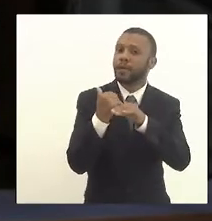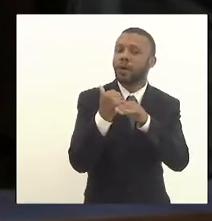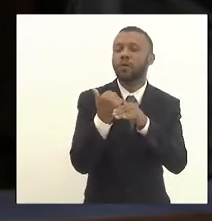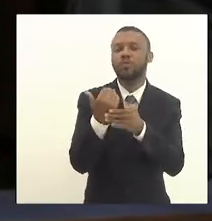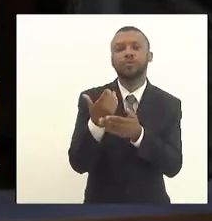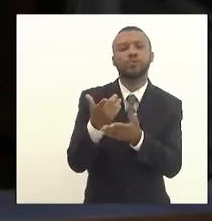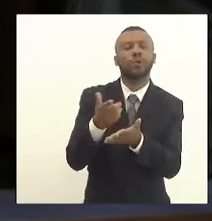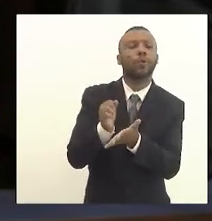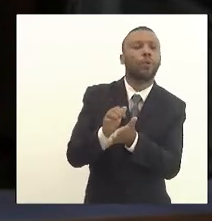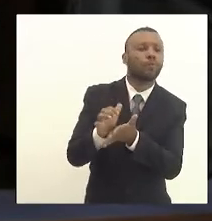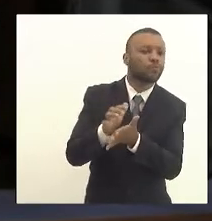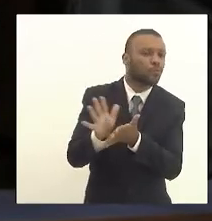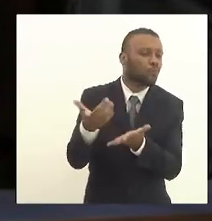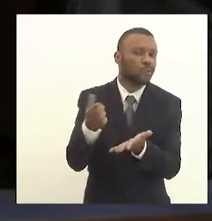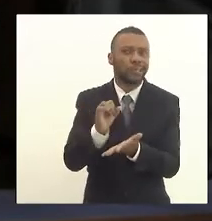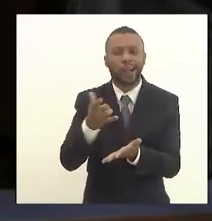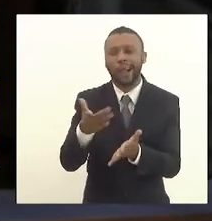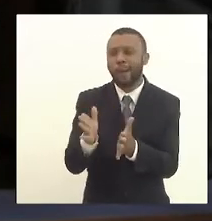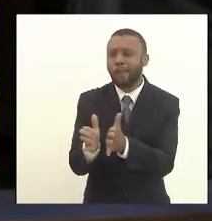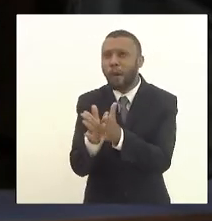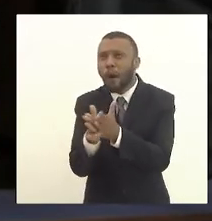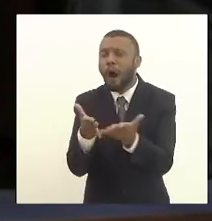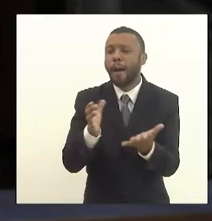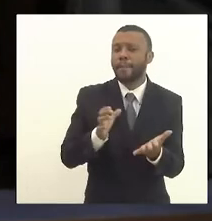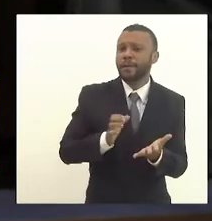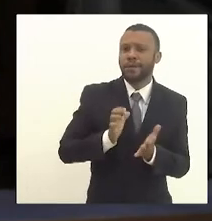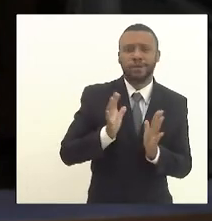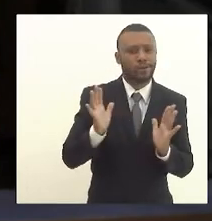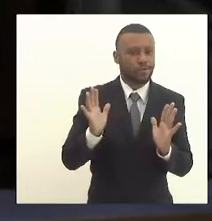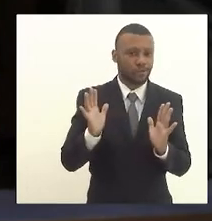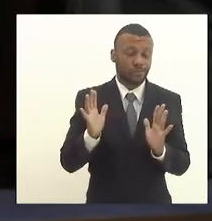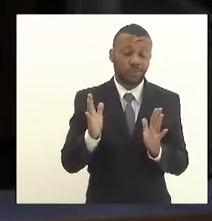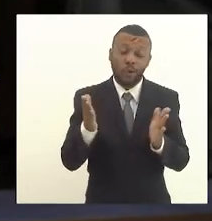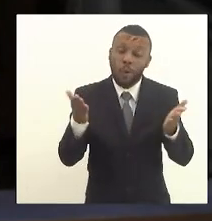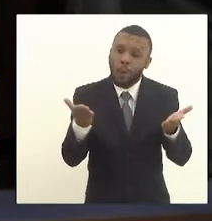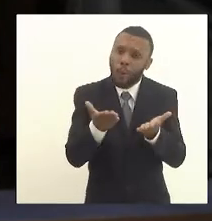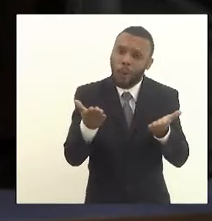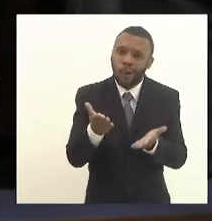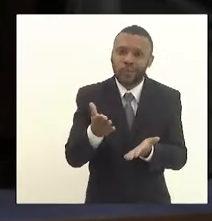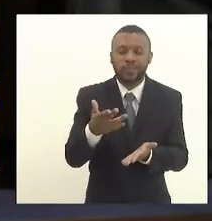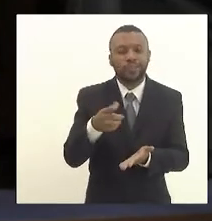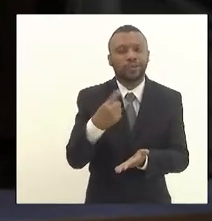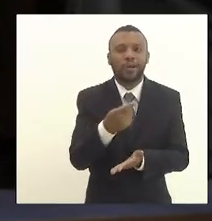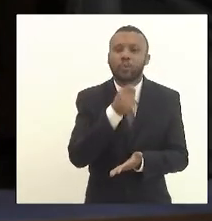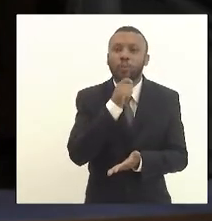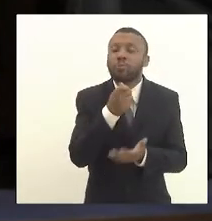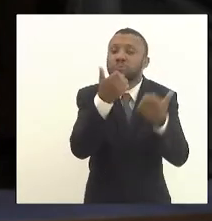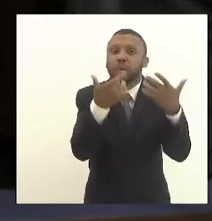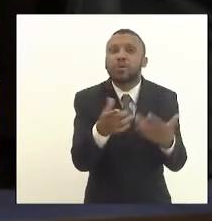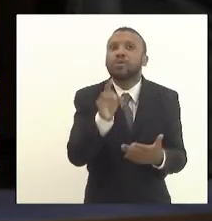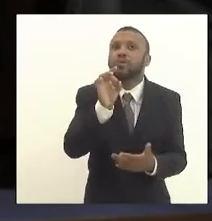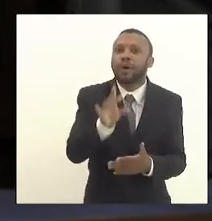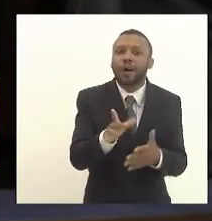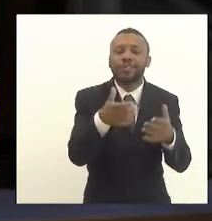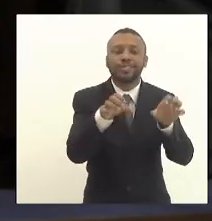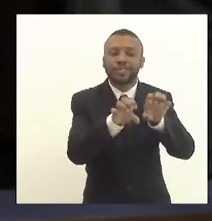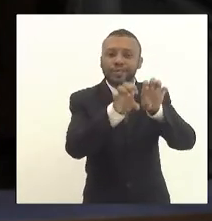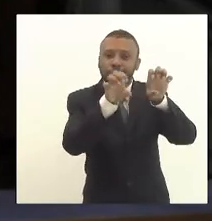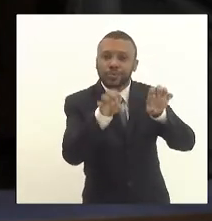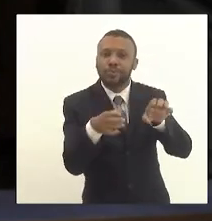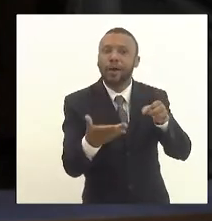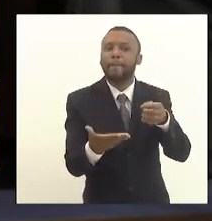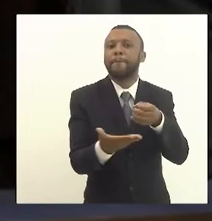como reflexão é, nós não estamos falando aqui somente de infraestrutura. Hoje, o